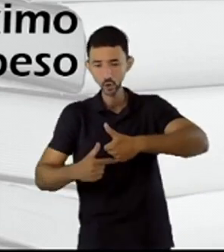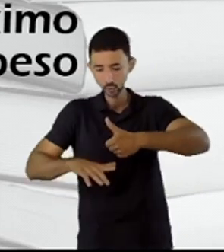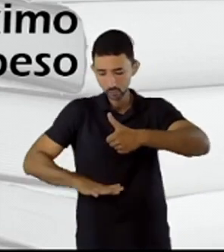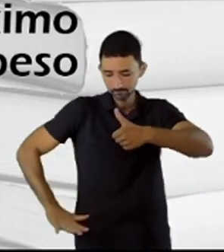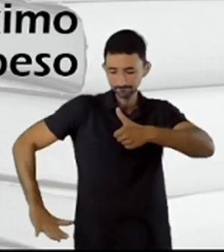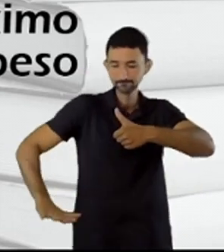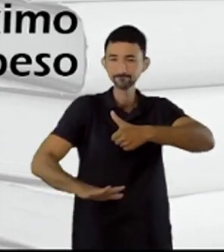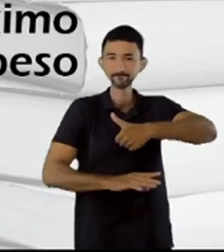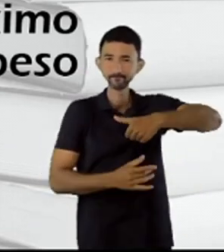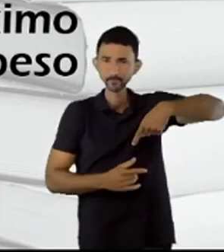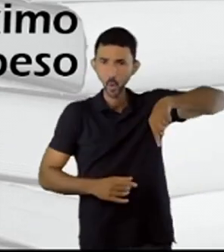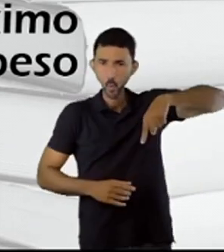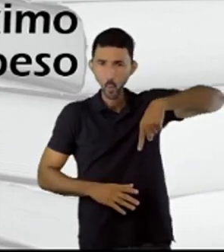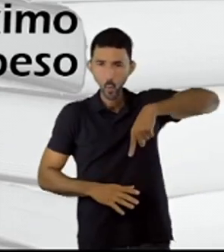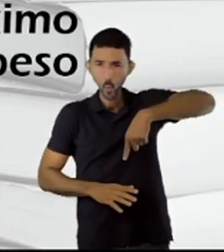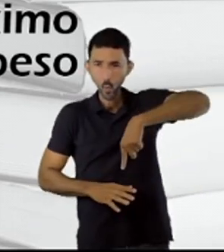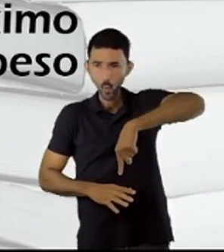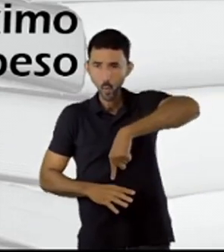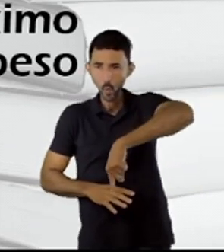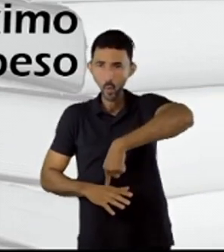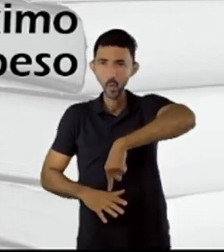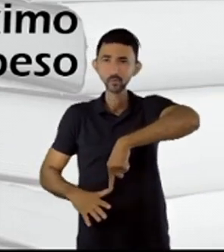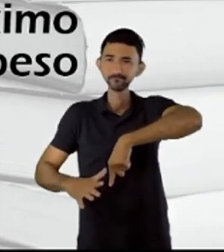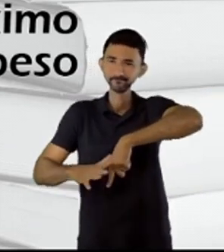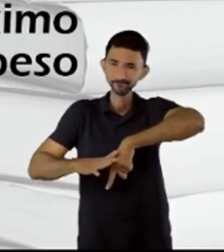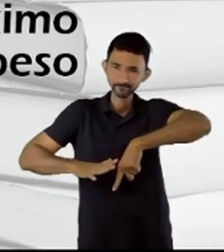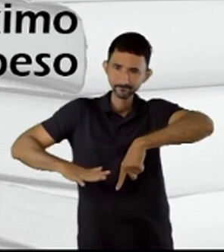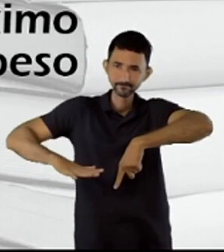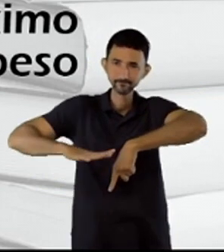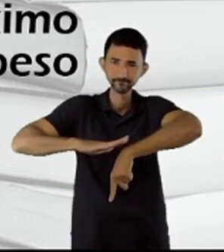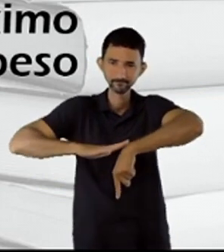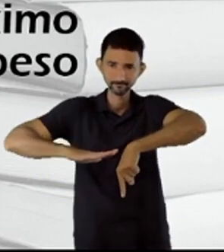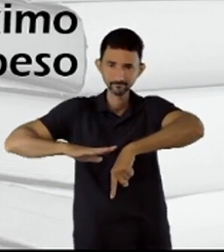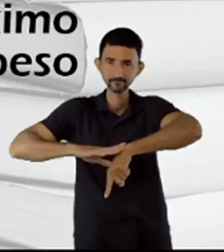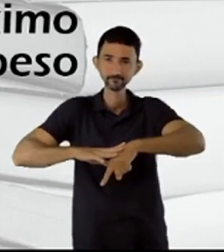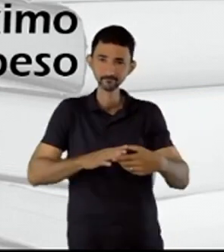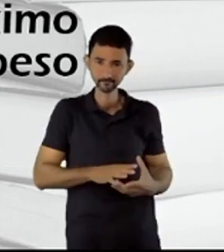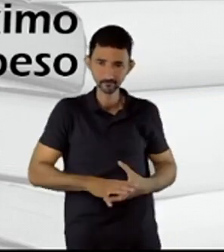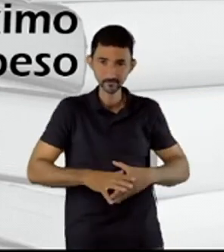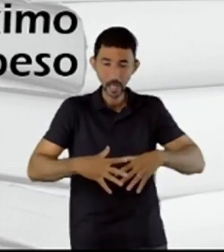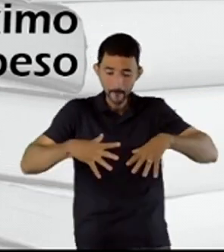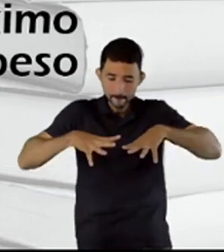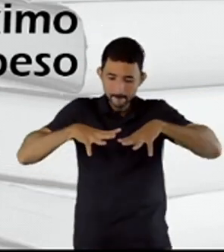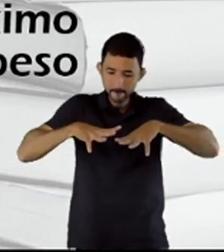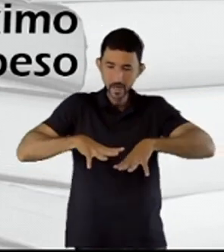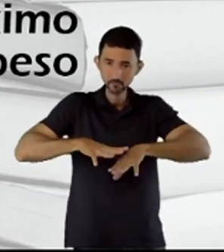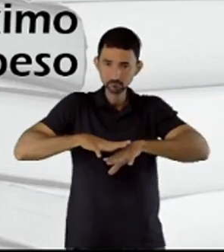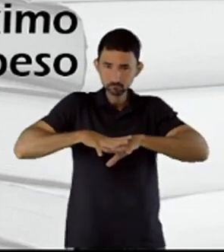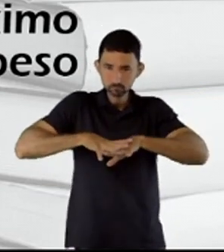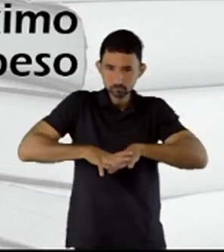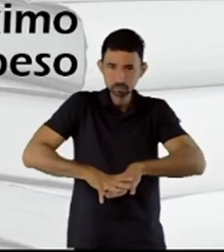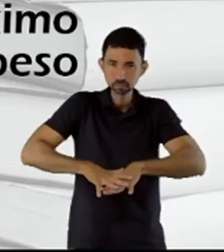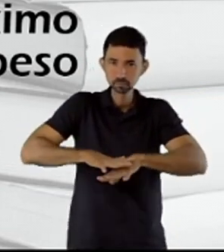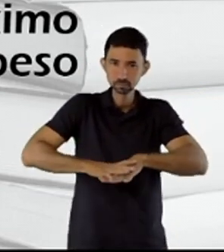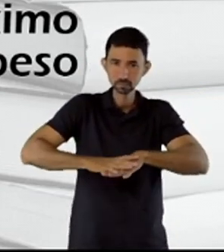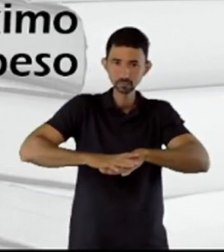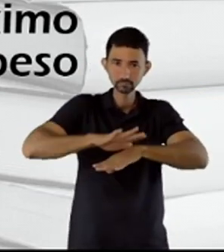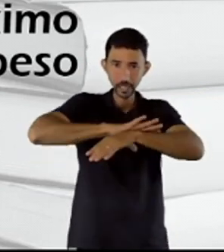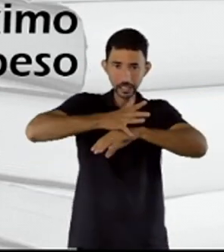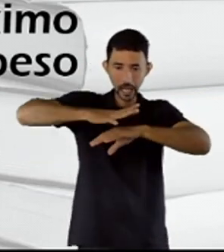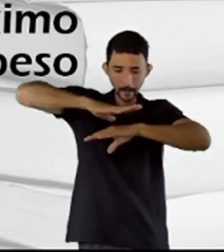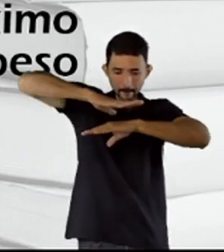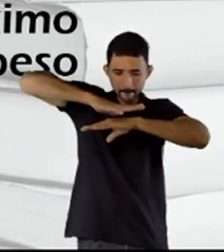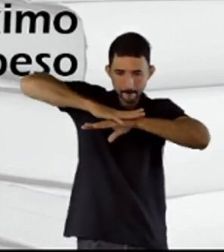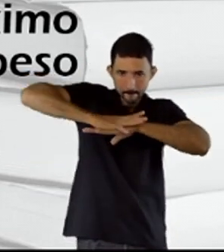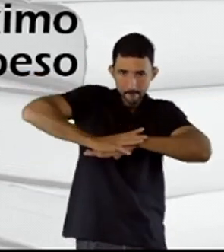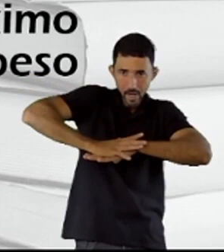né? Então, essa parte do manto inferior ela é sólida devido à pressão exercida pelo próprio peso da Terra. A